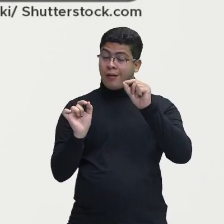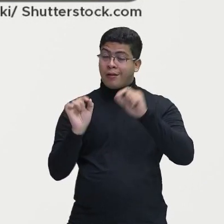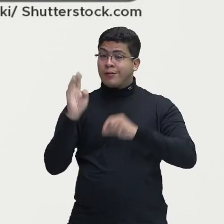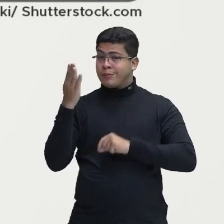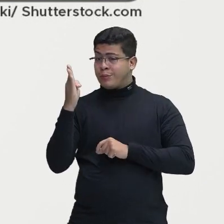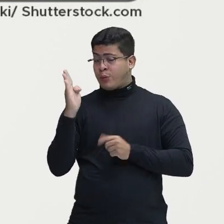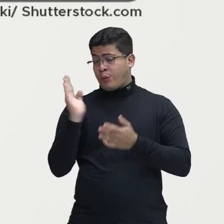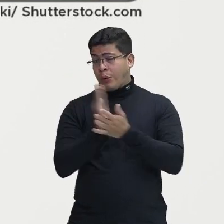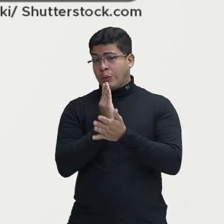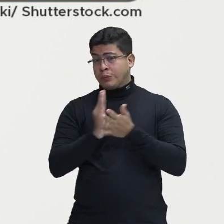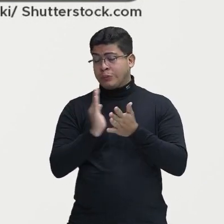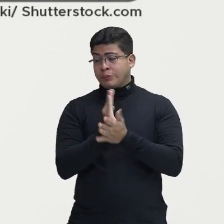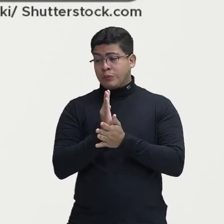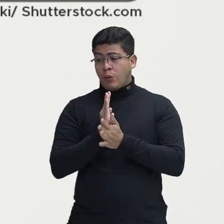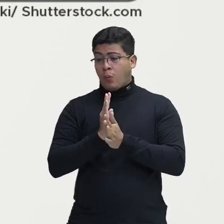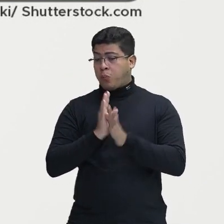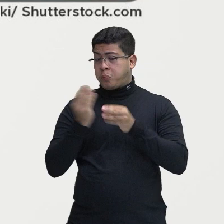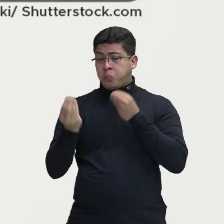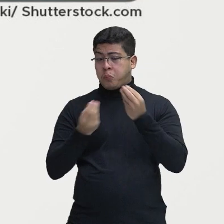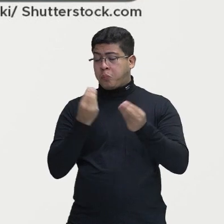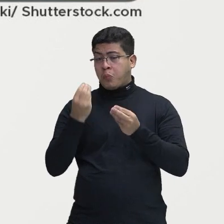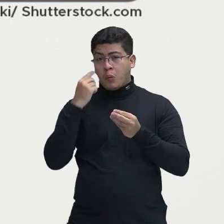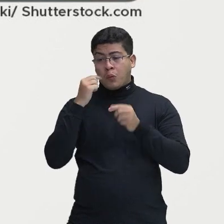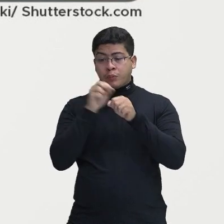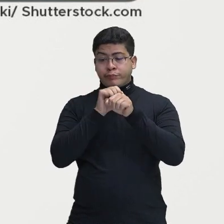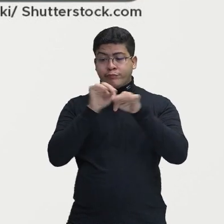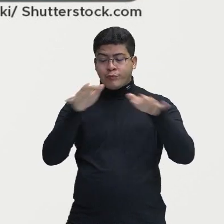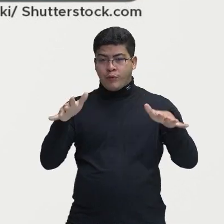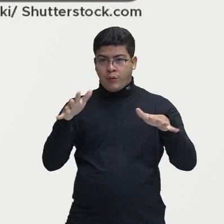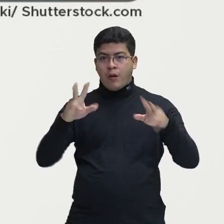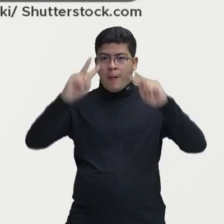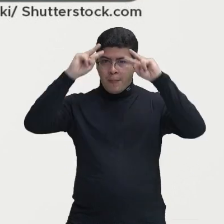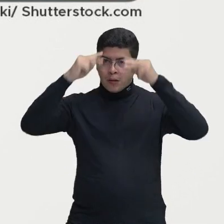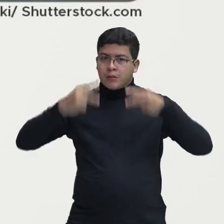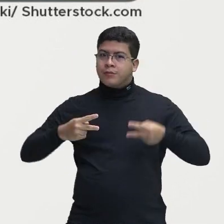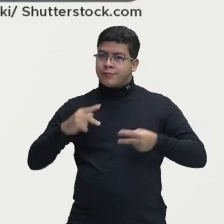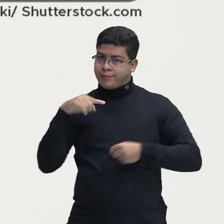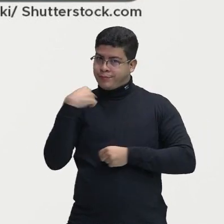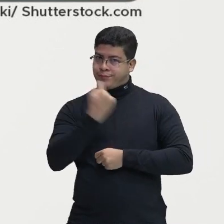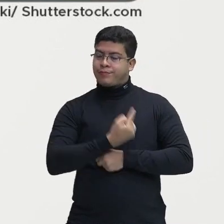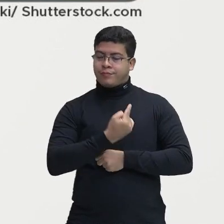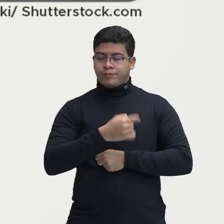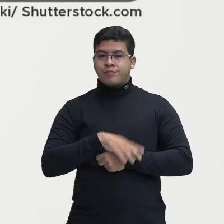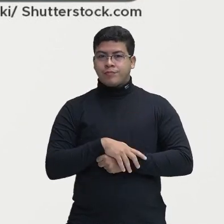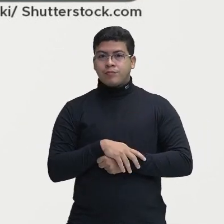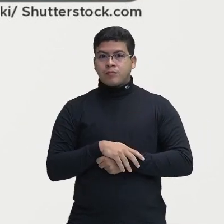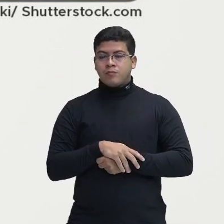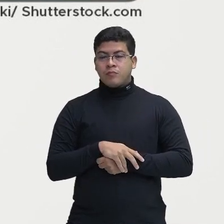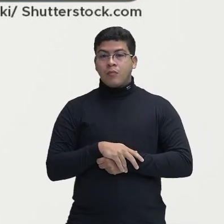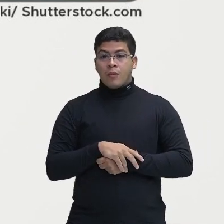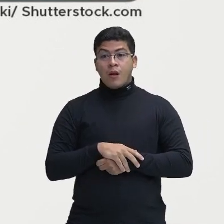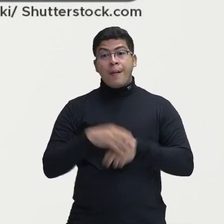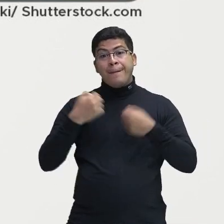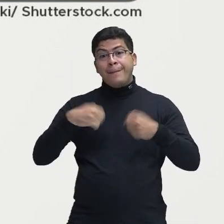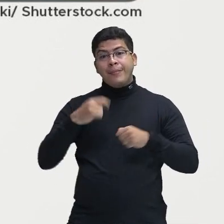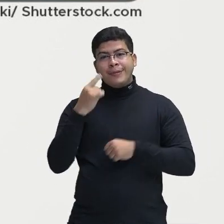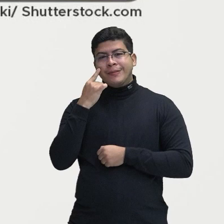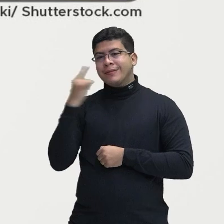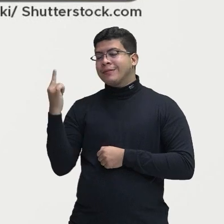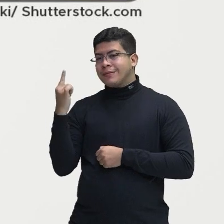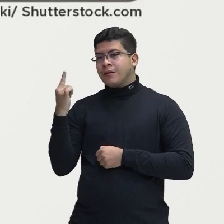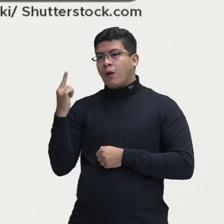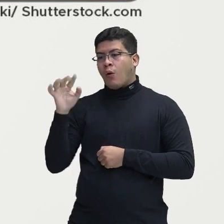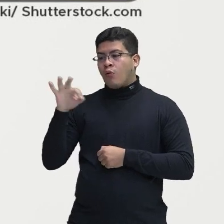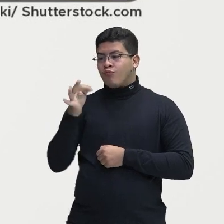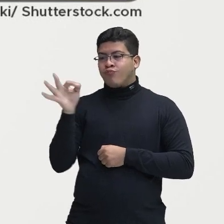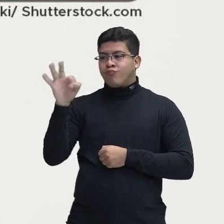levar essa doença para os seres humanos. Então, ela requer a participação de artrópodes, principalmente